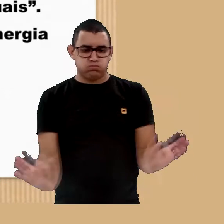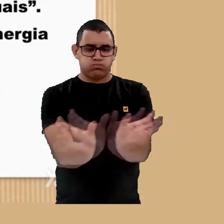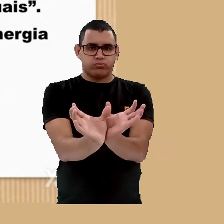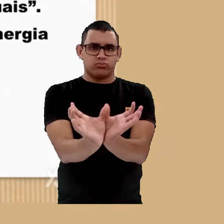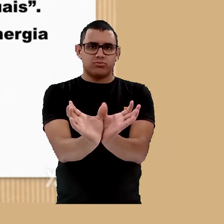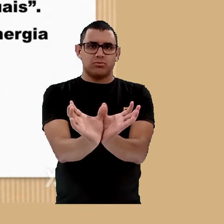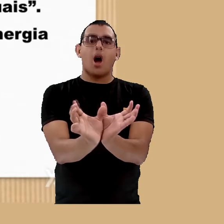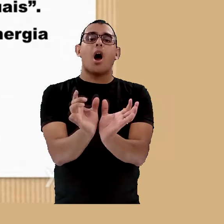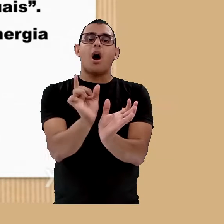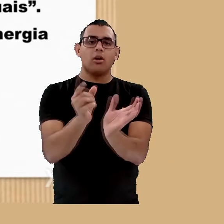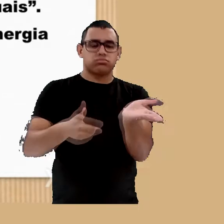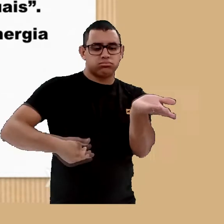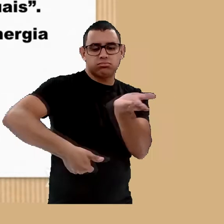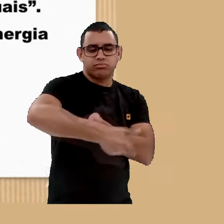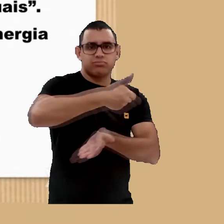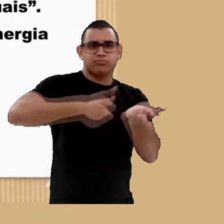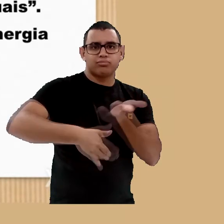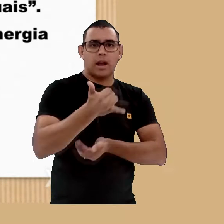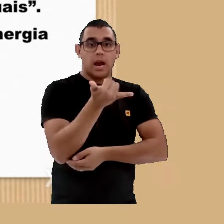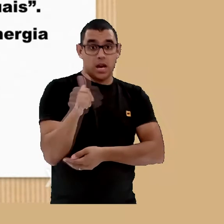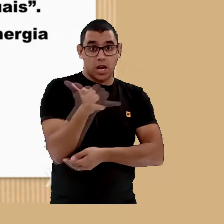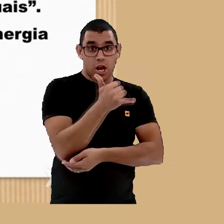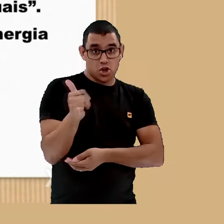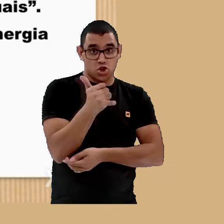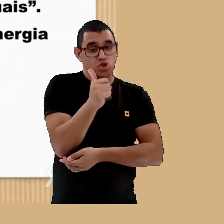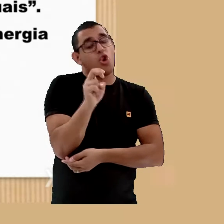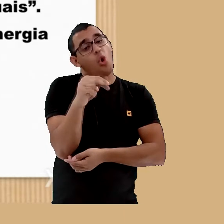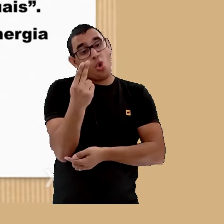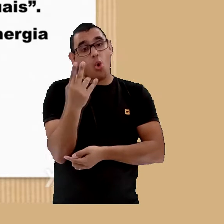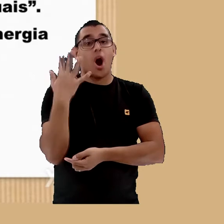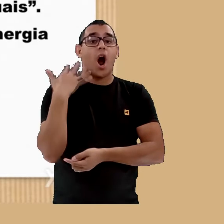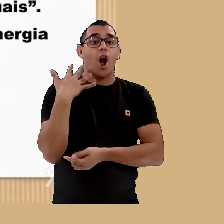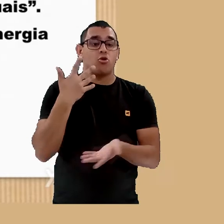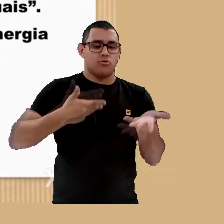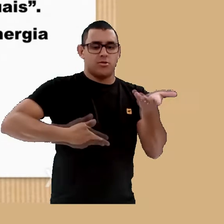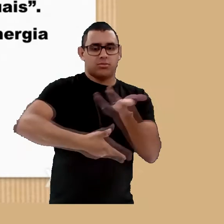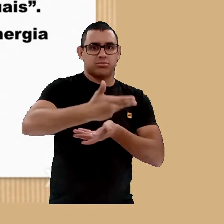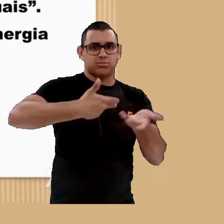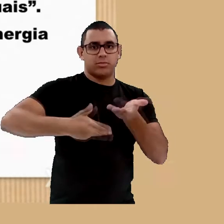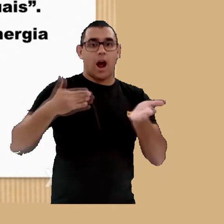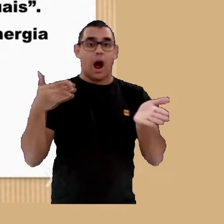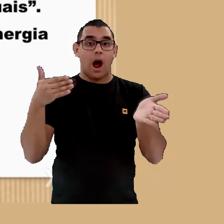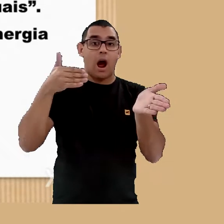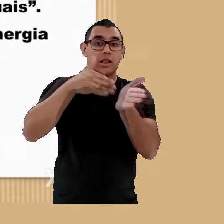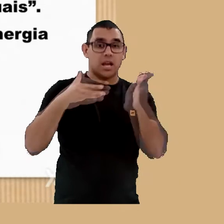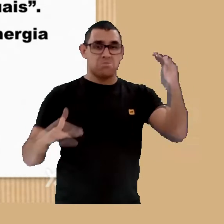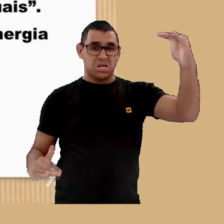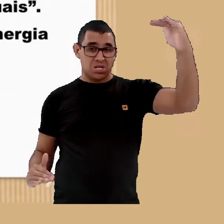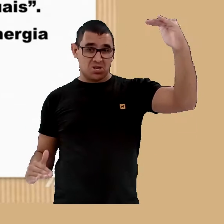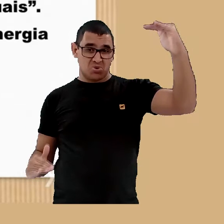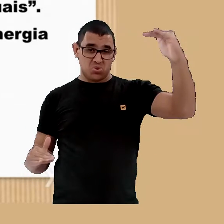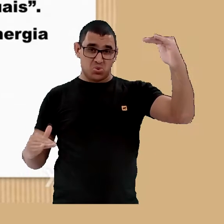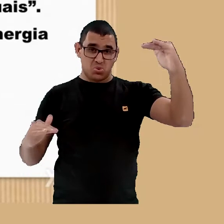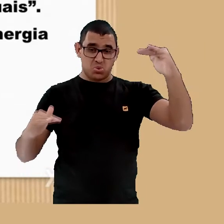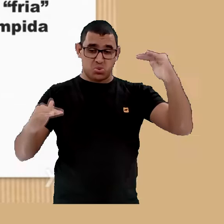de energia para esses corpos tentarem entrar em equilíbrio térmico. Então, vamos observar um exemplo que